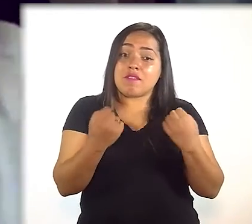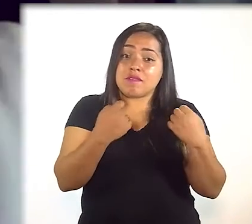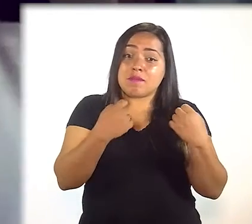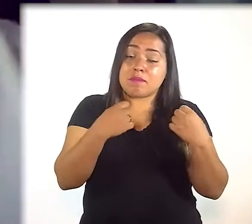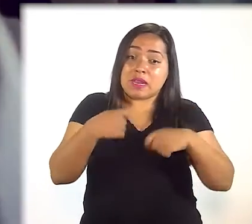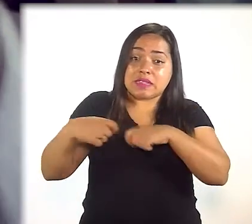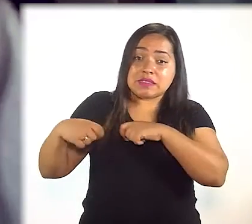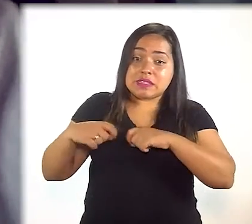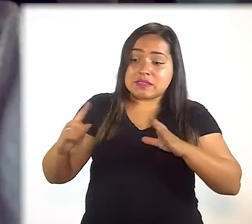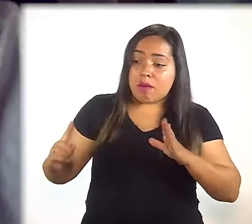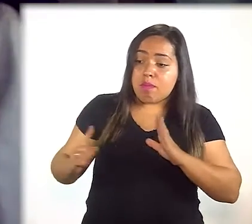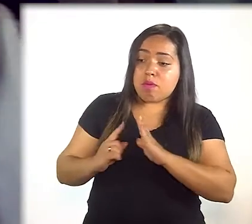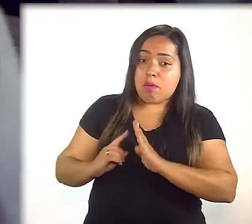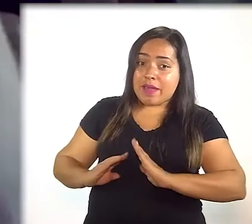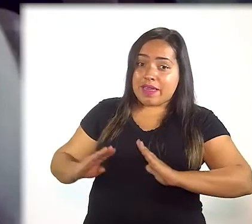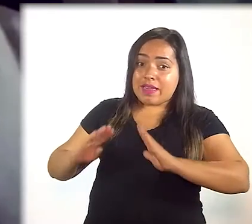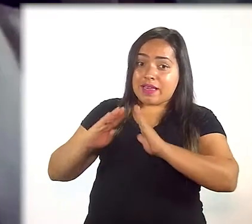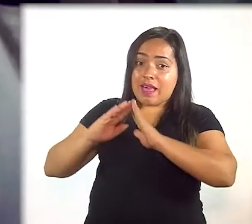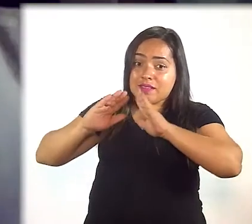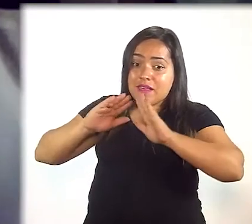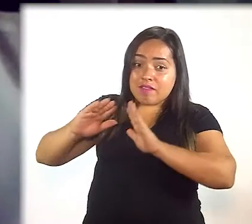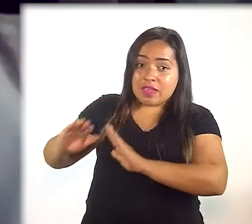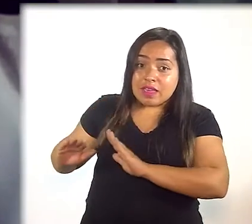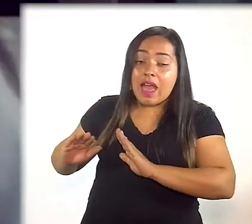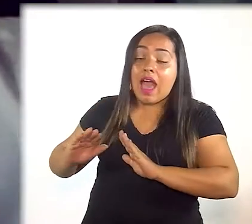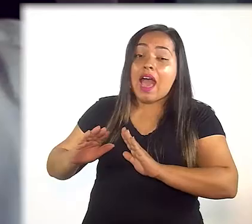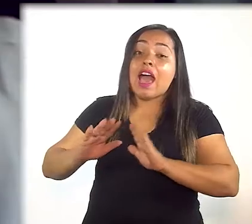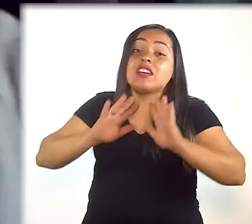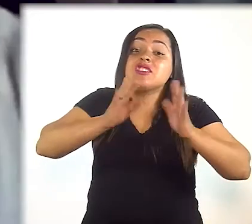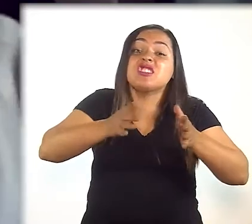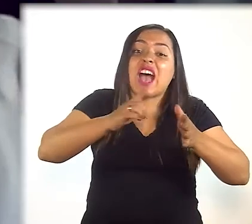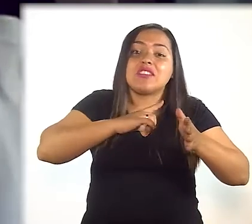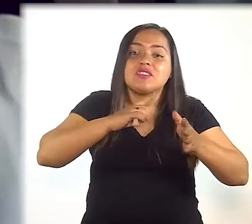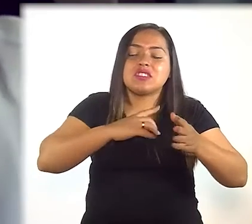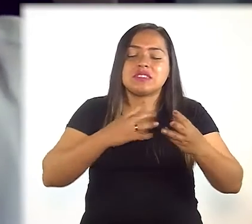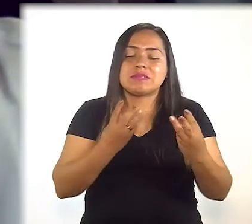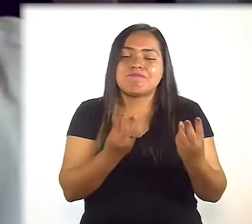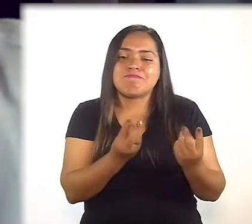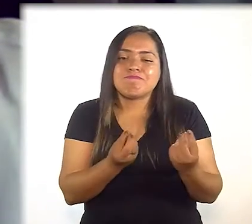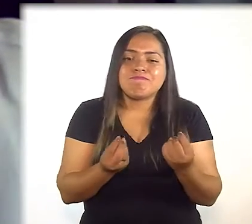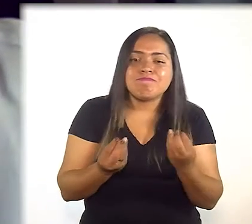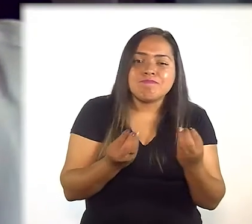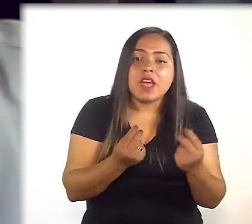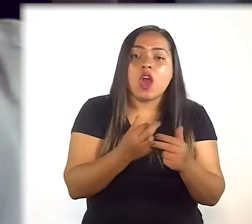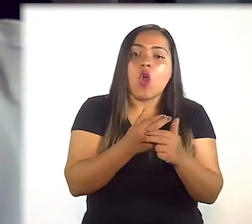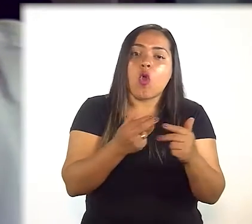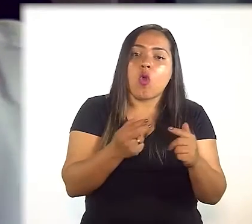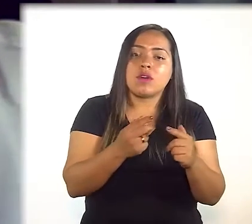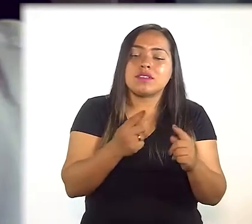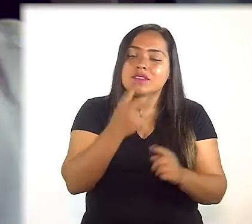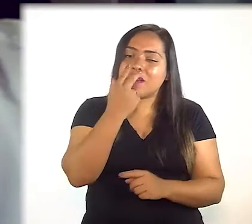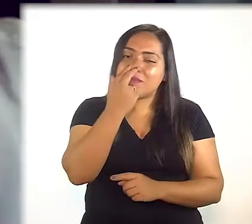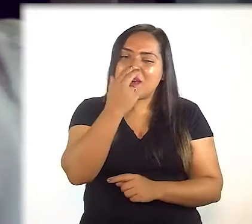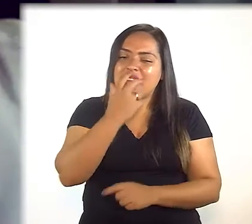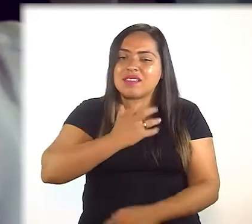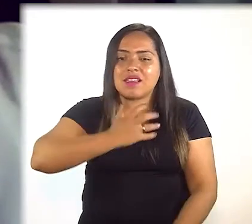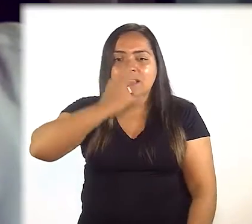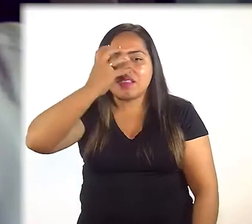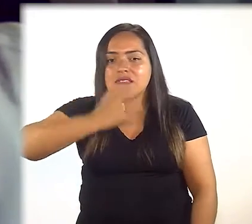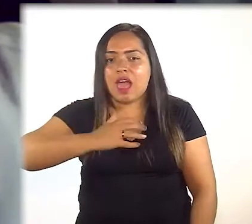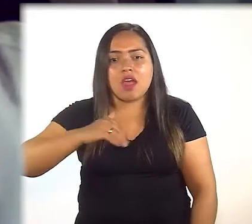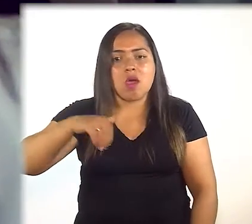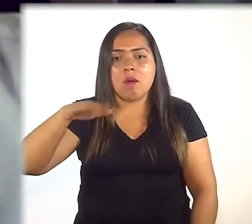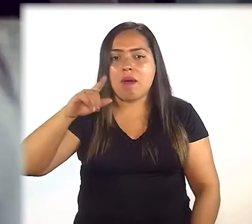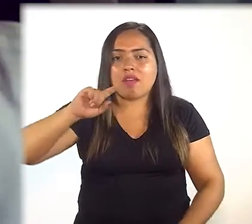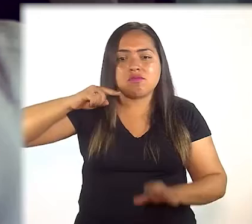é que esse isolamento, ele agravou uma situação que já era bem delicada em relação